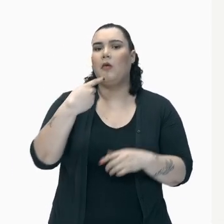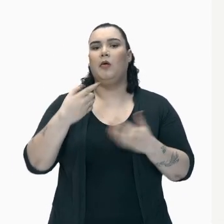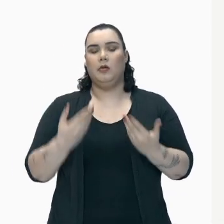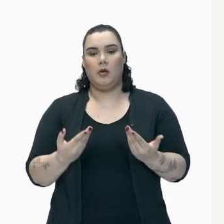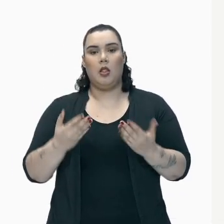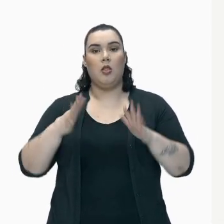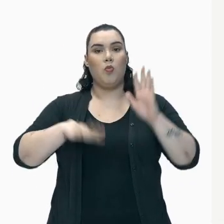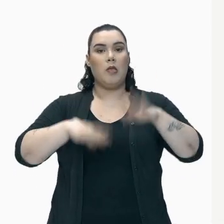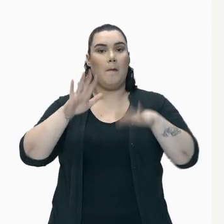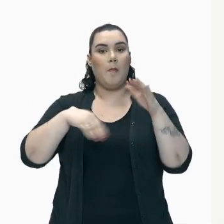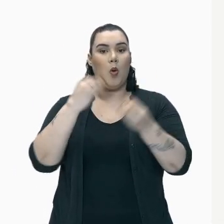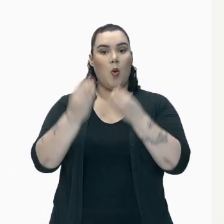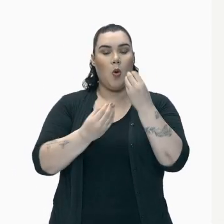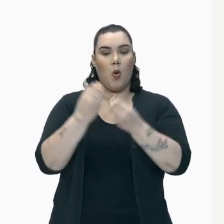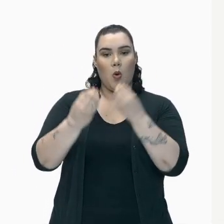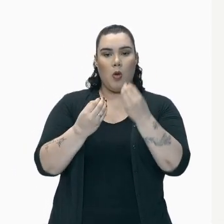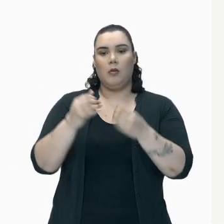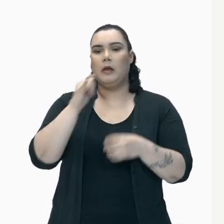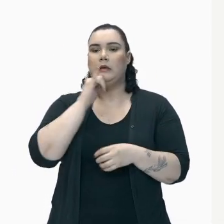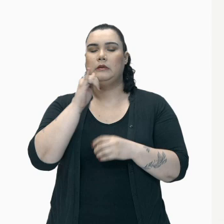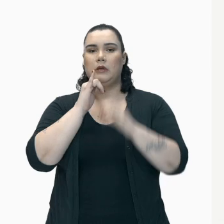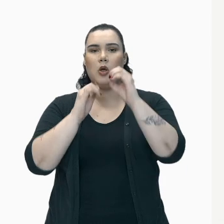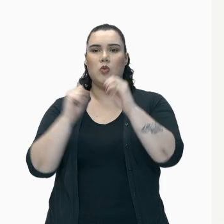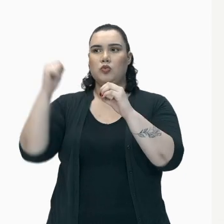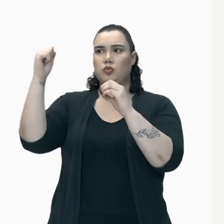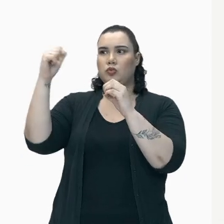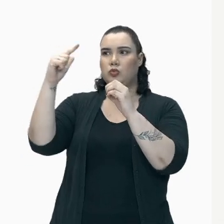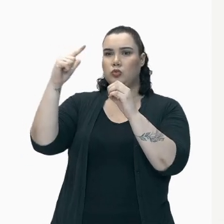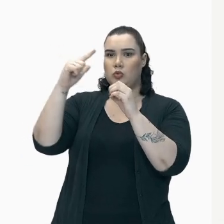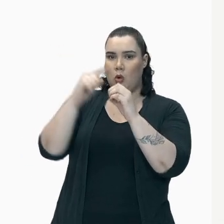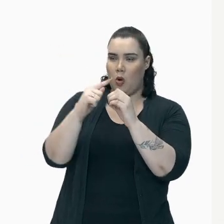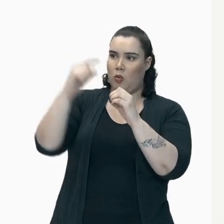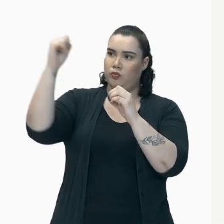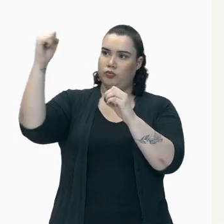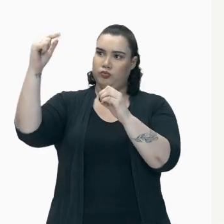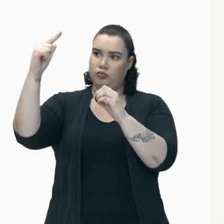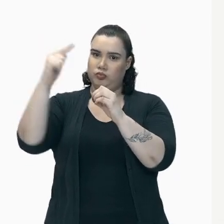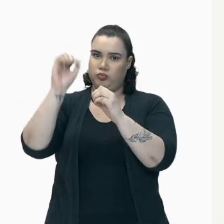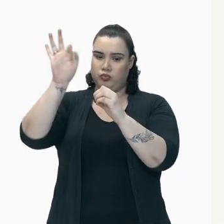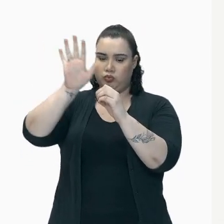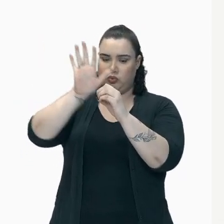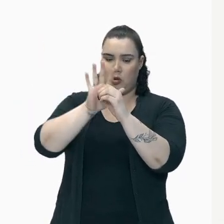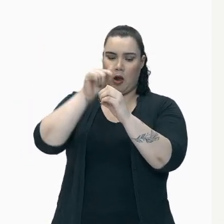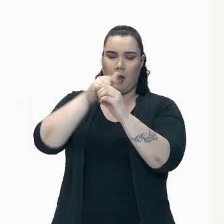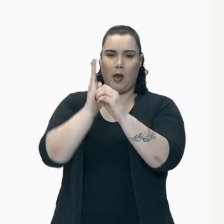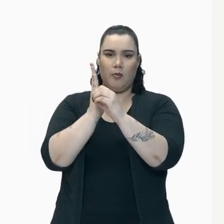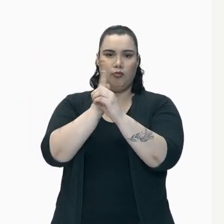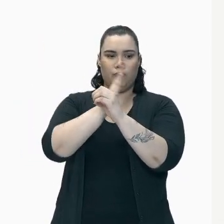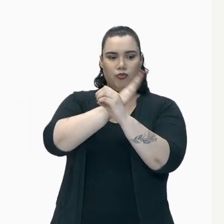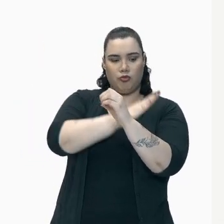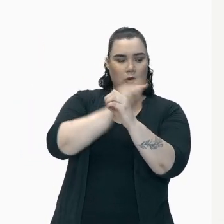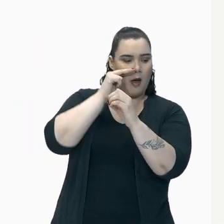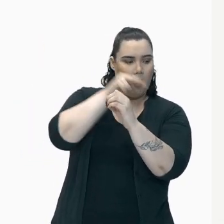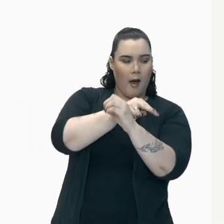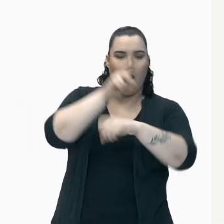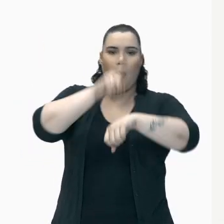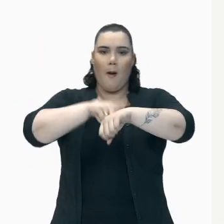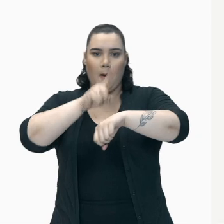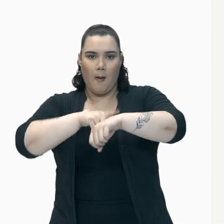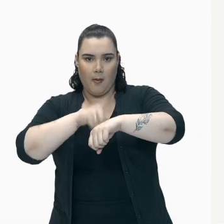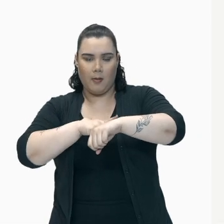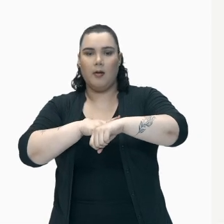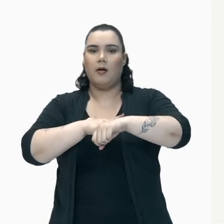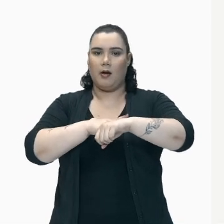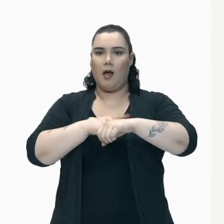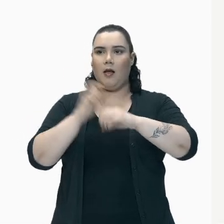do Sol, eles determinavam a hora, né? Determinavam que momento do dia era aquele. Então aí